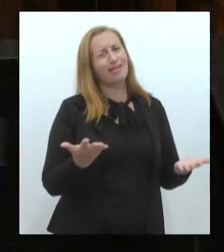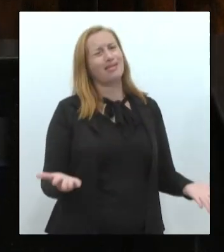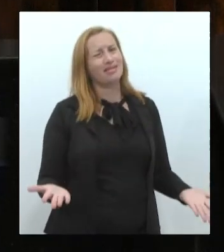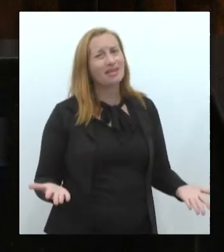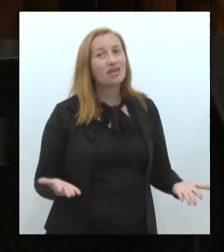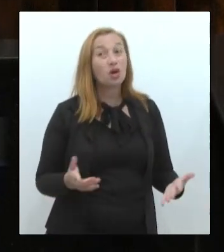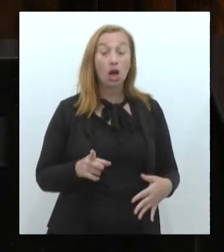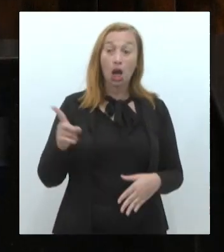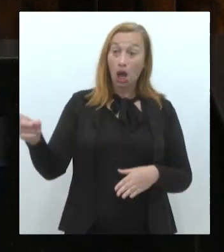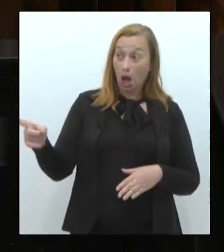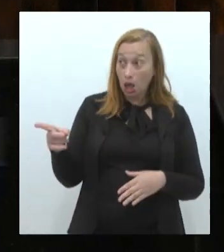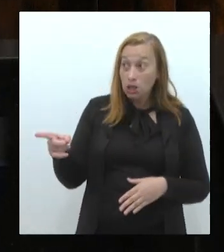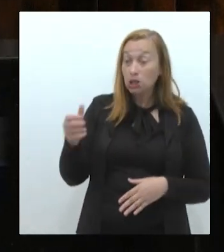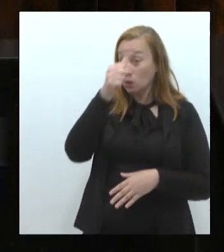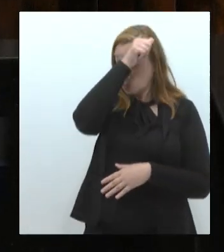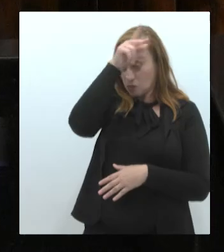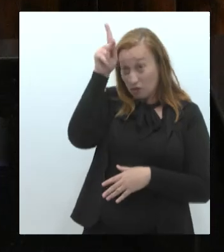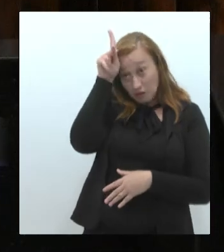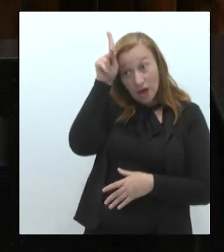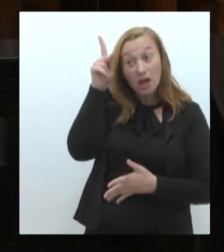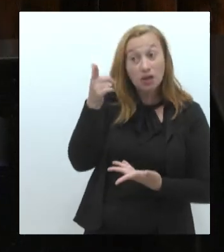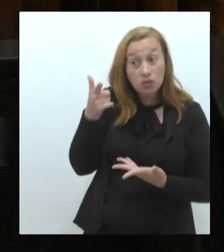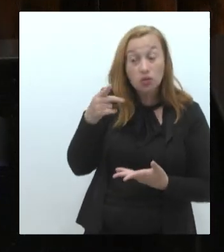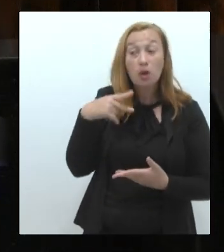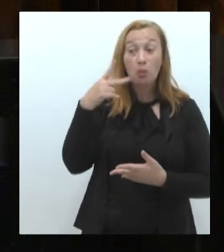Esse é o nível dos prefeitos e dos